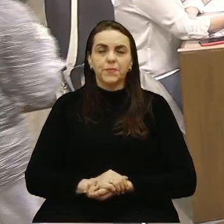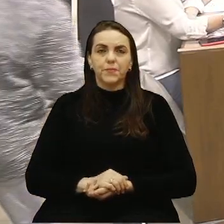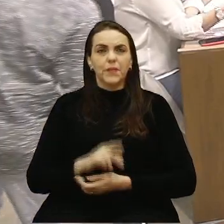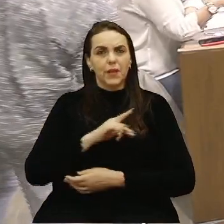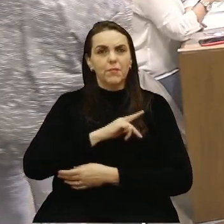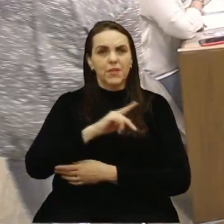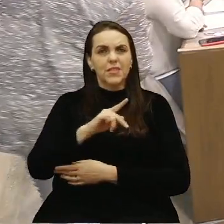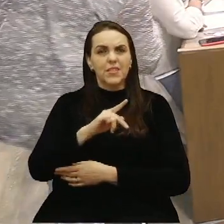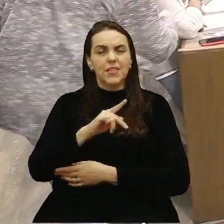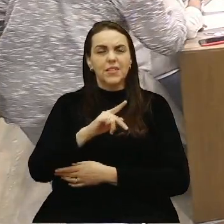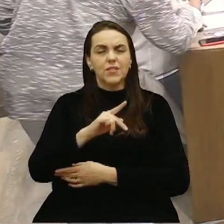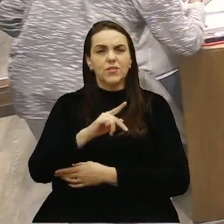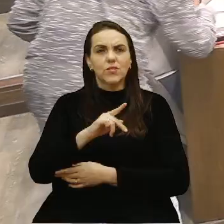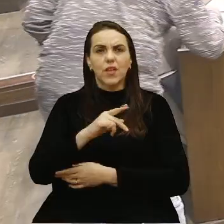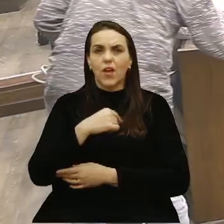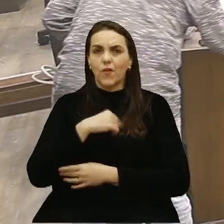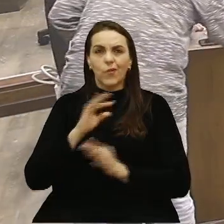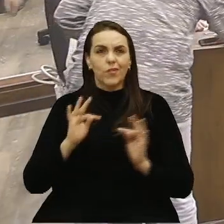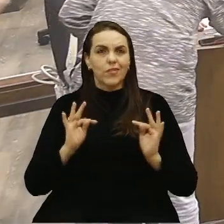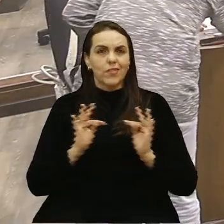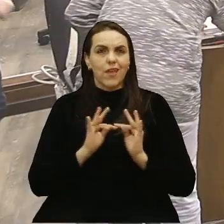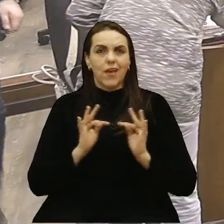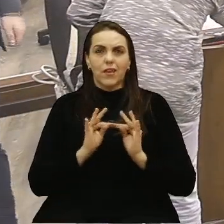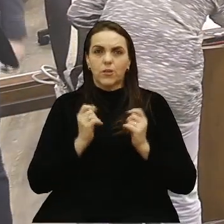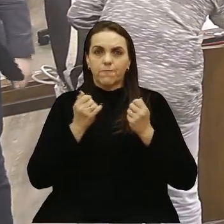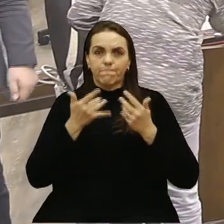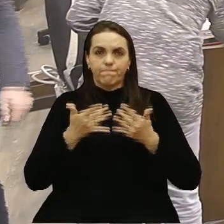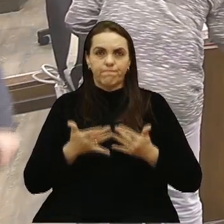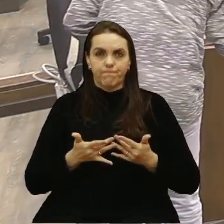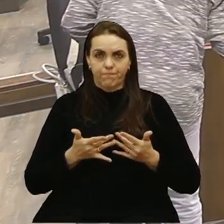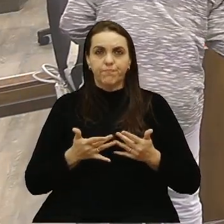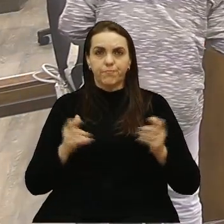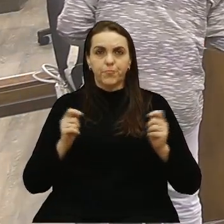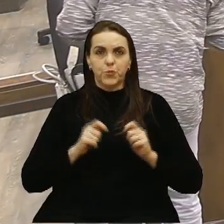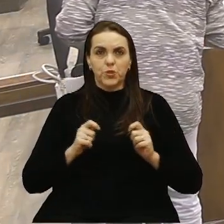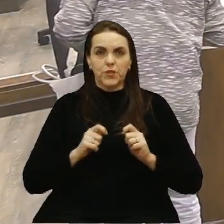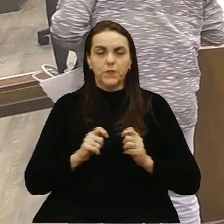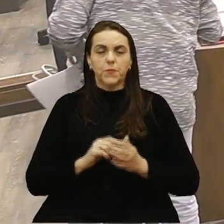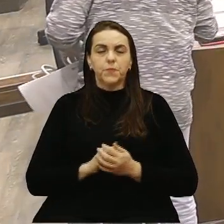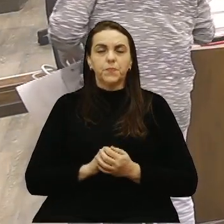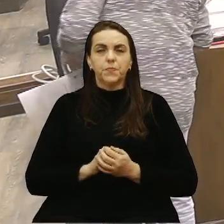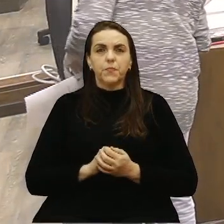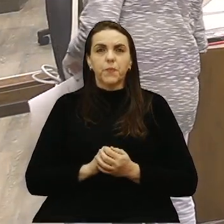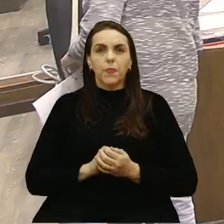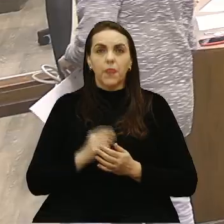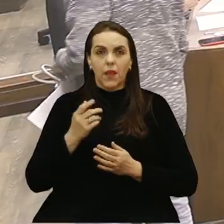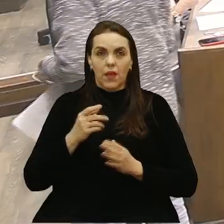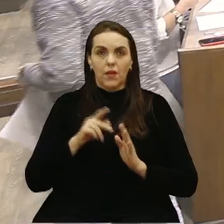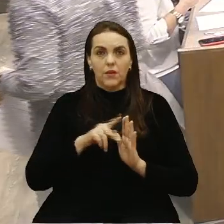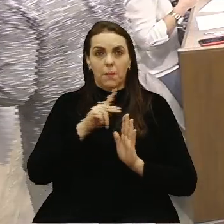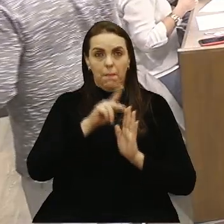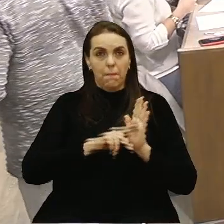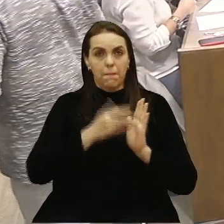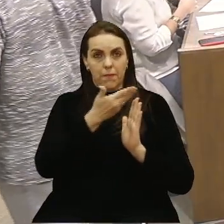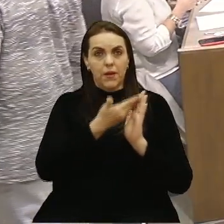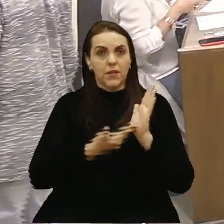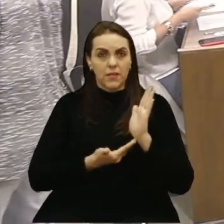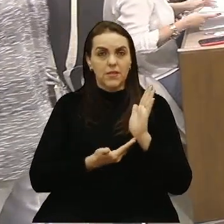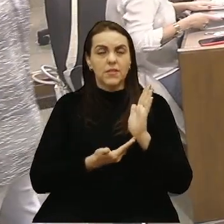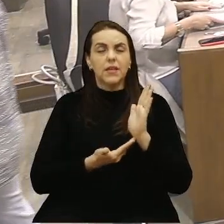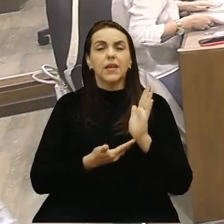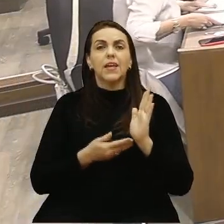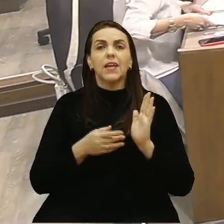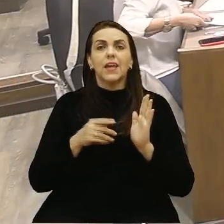Presidente, eu vou ser o mais técnico possível. Eu acho que, e aqui como parecerista desse fato, primeiro que a gente